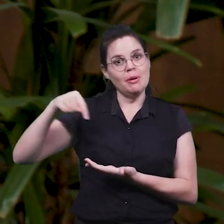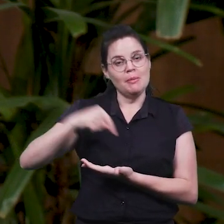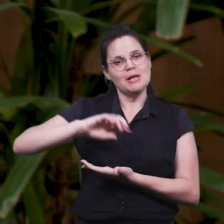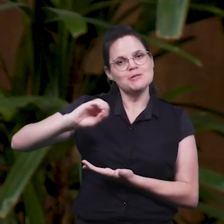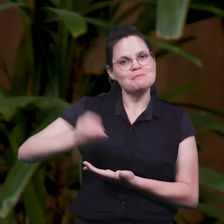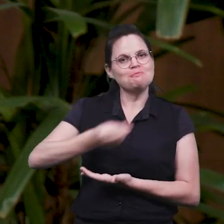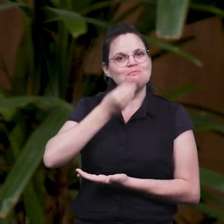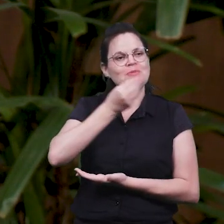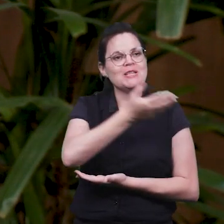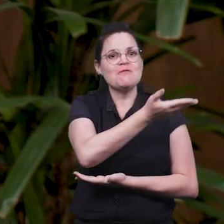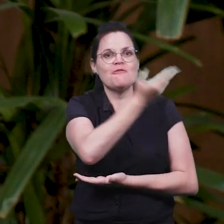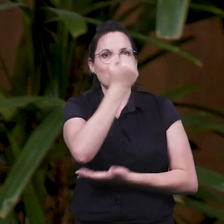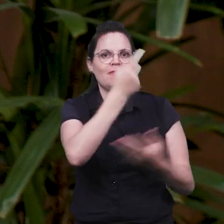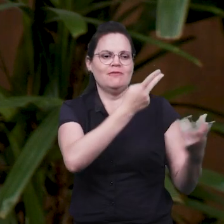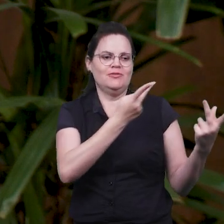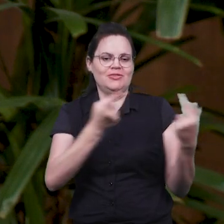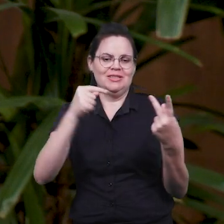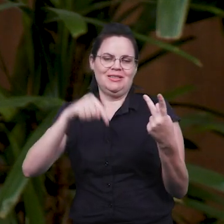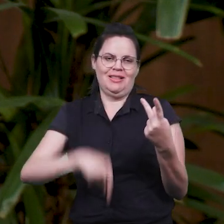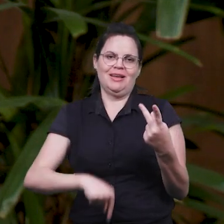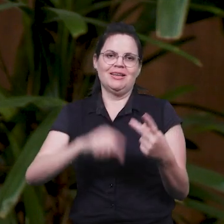né? E foram